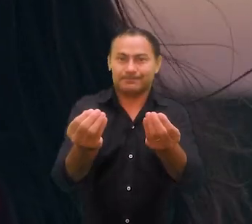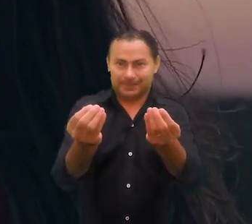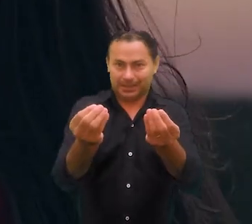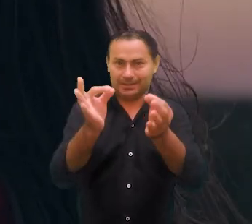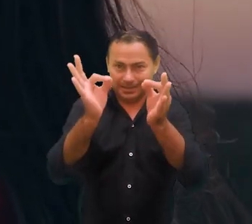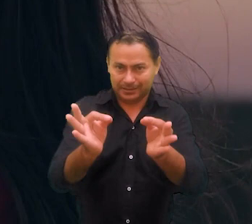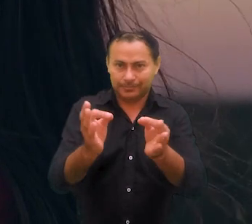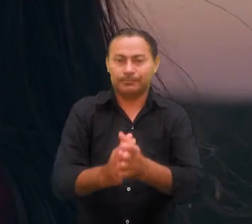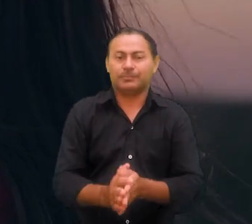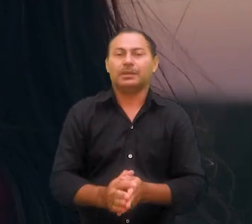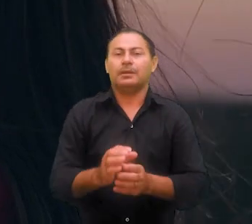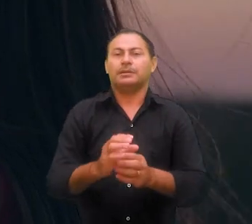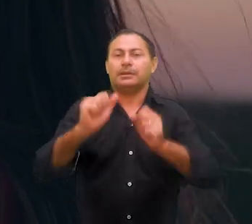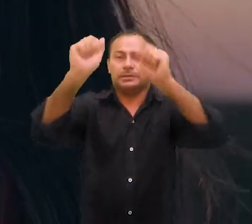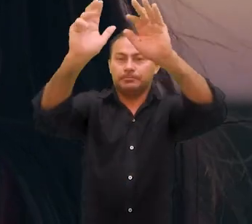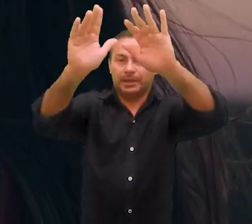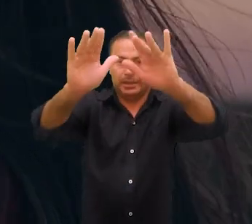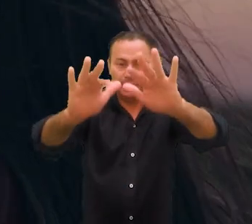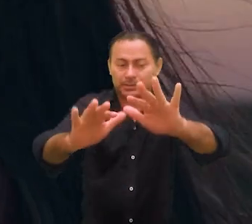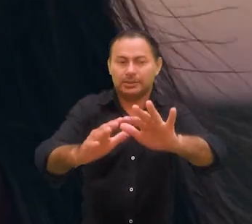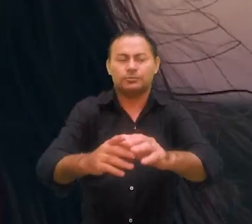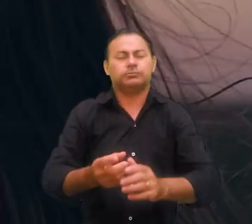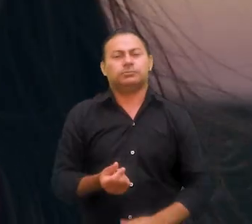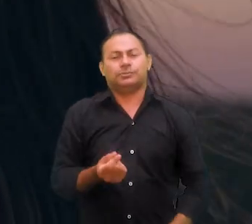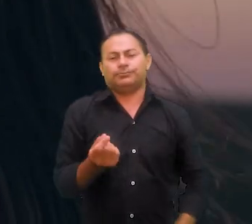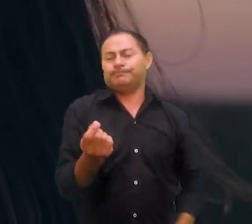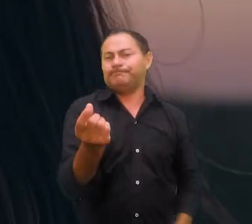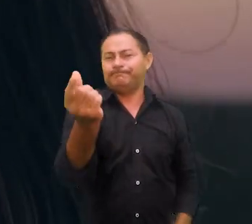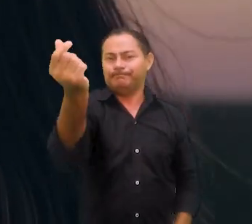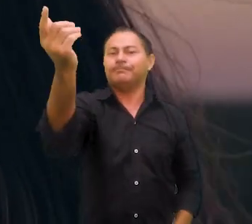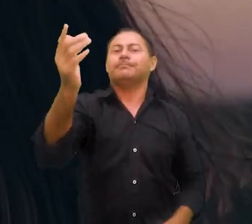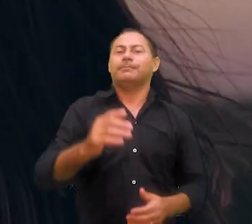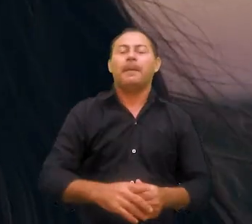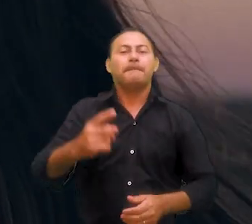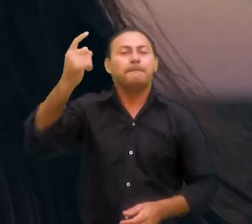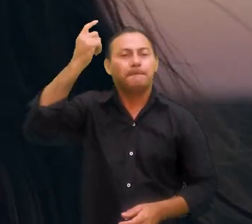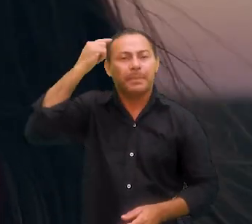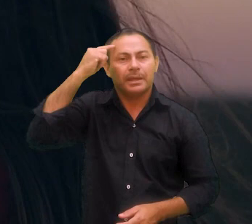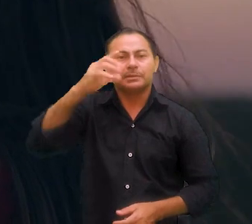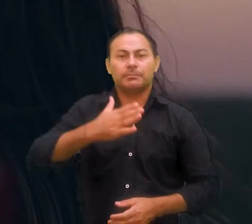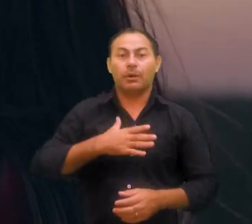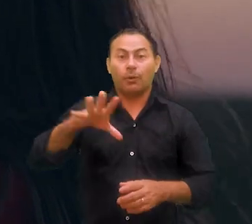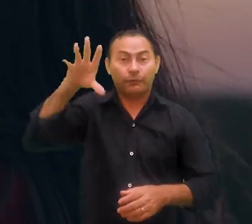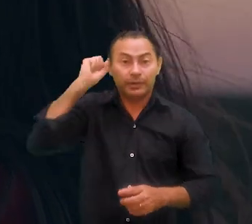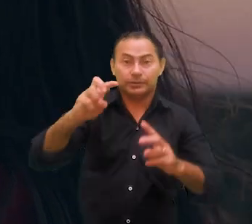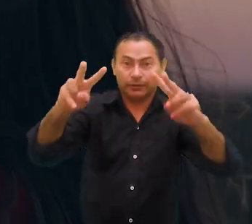serão acrescentadas. E as bênçãos são infindáveis.